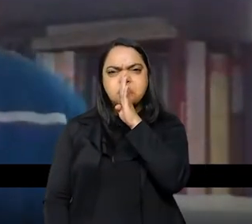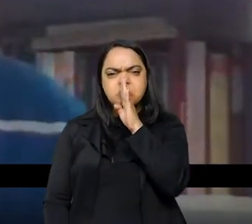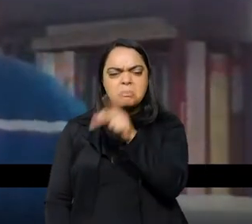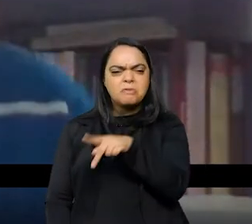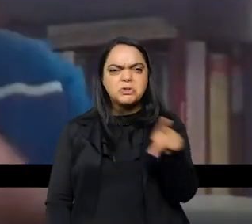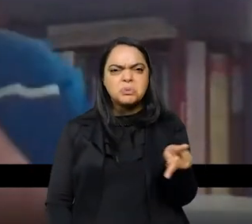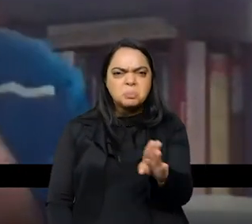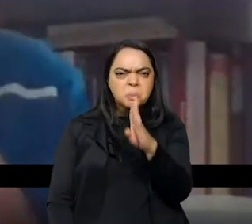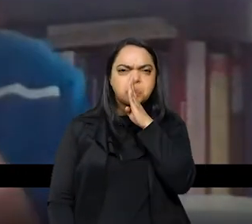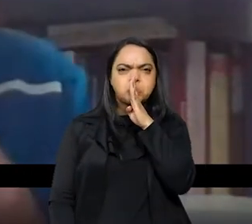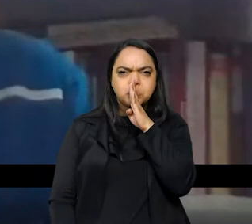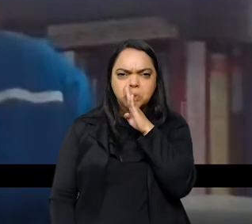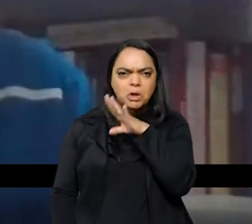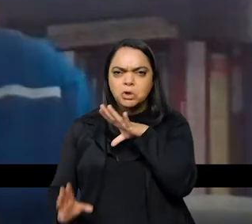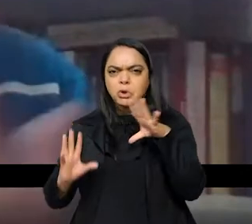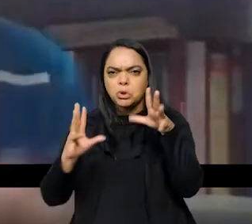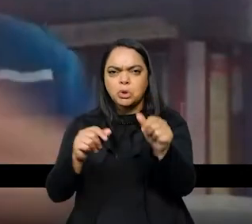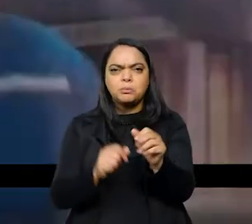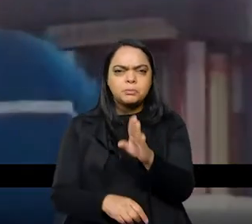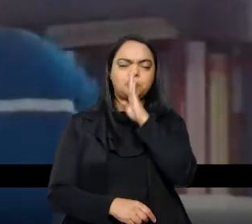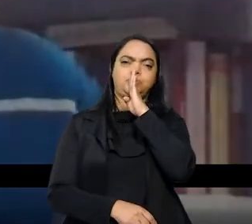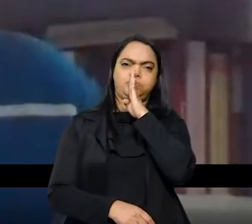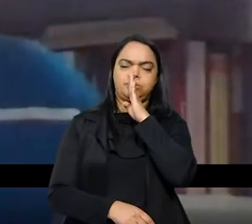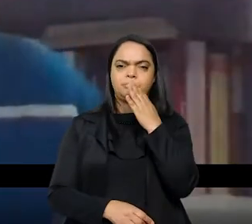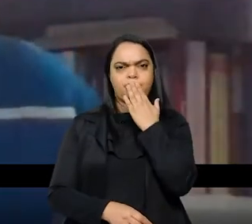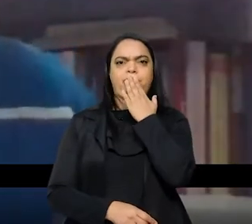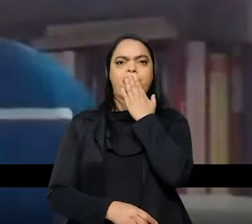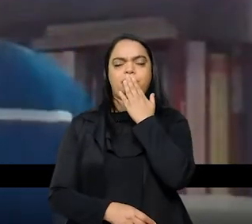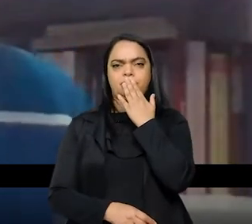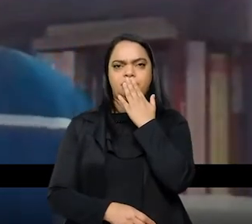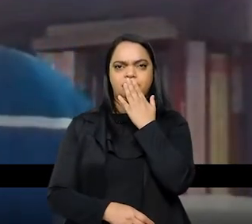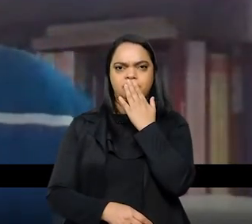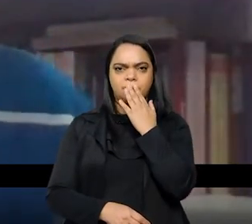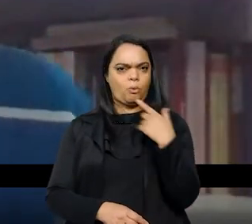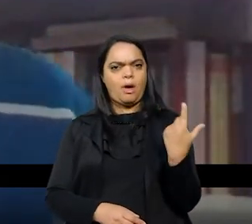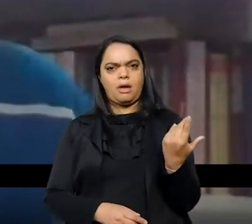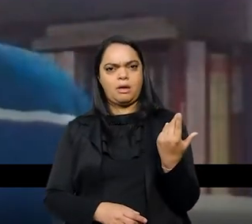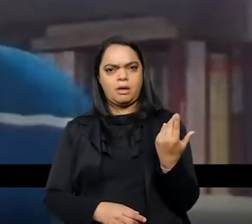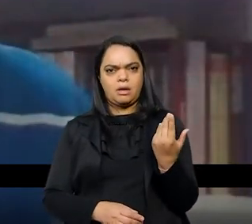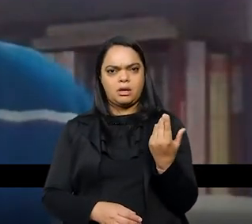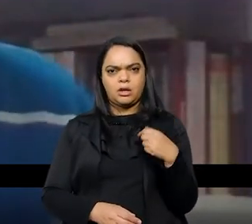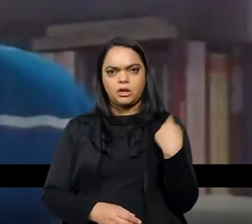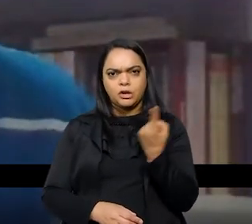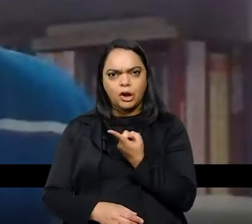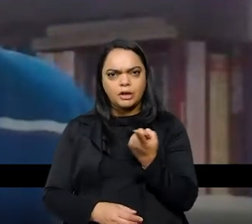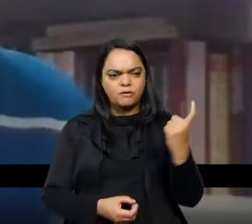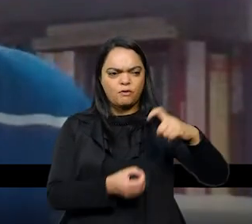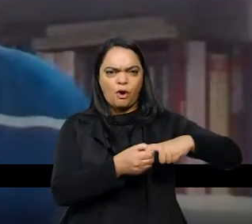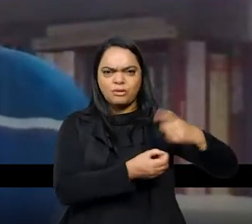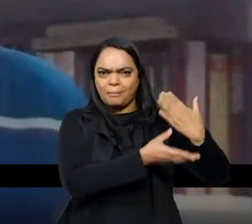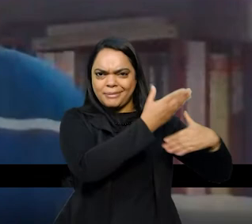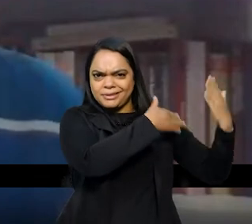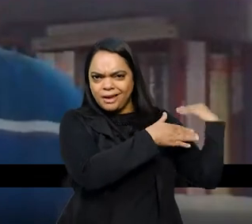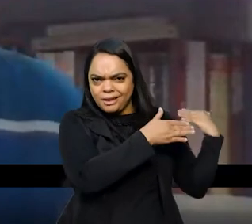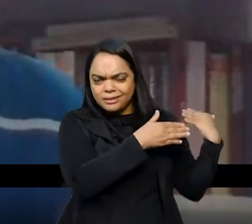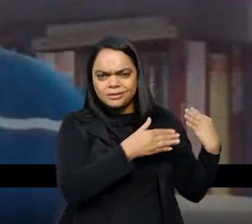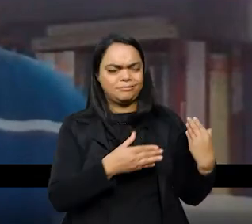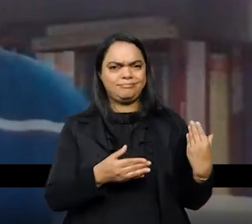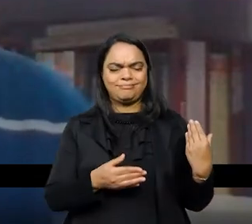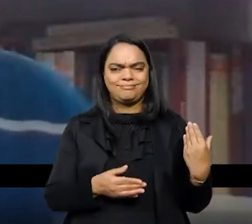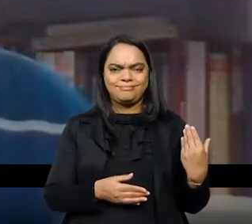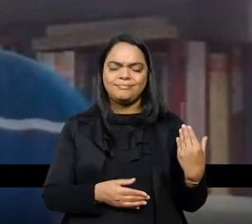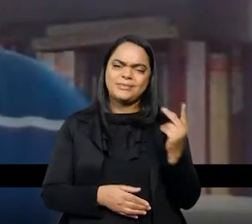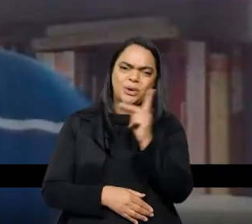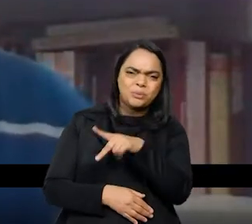todo mundo se silencie? Então, vamos voltar para que período, né? Então, como professor, é